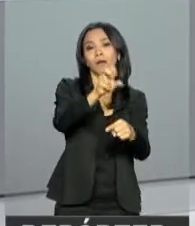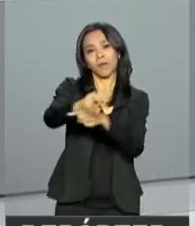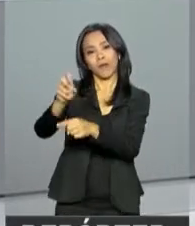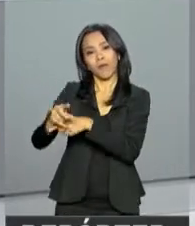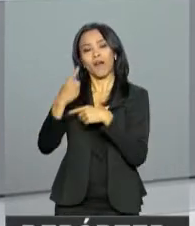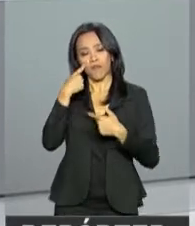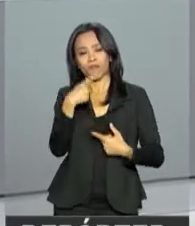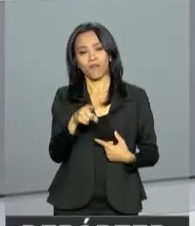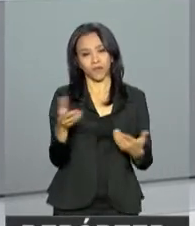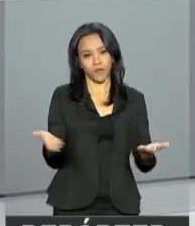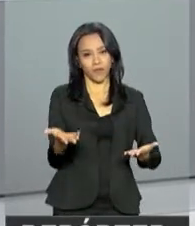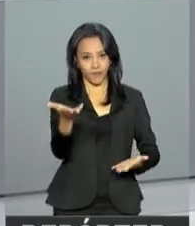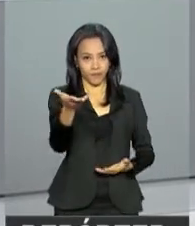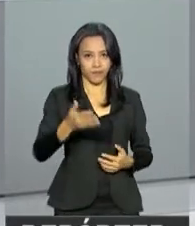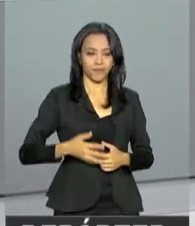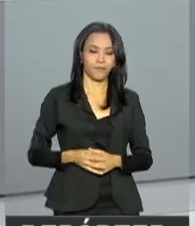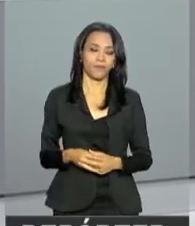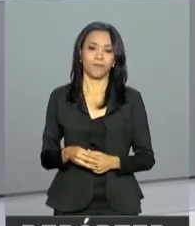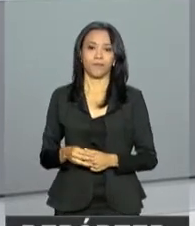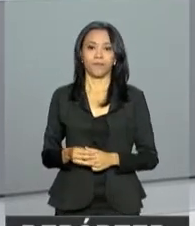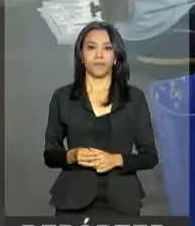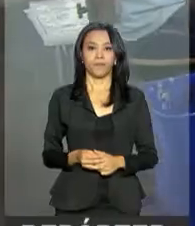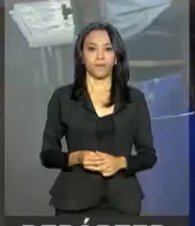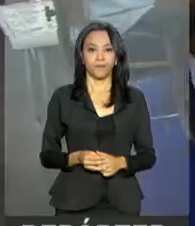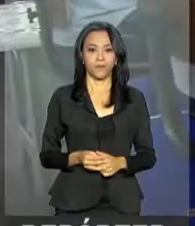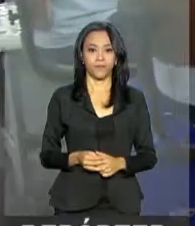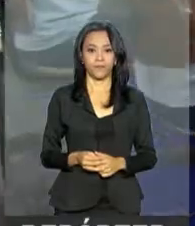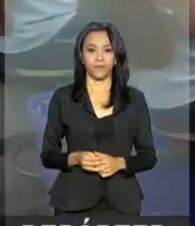na reportagem de Luana Karen.